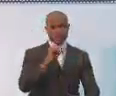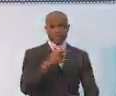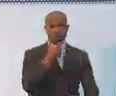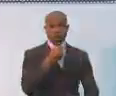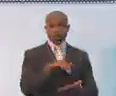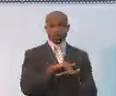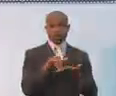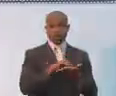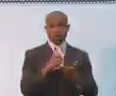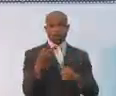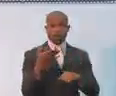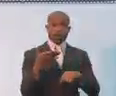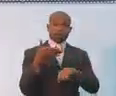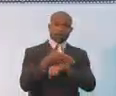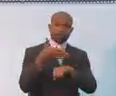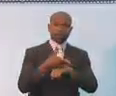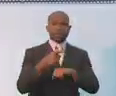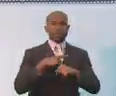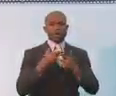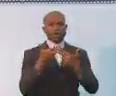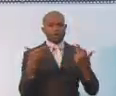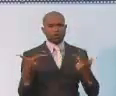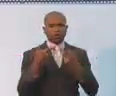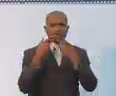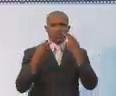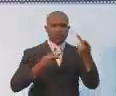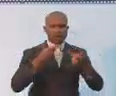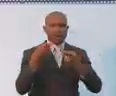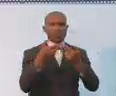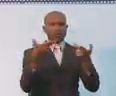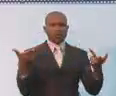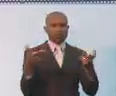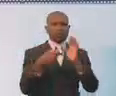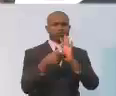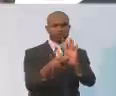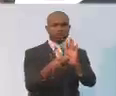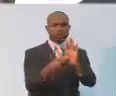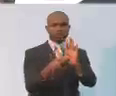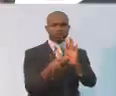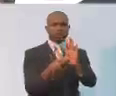seu assistente tem mais alguma coisa para explanar, mais alguma coisa para colocar.